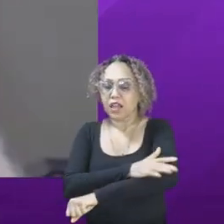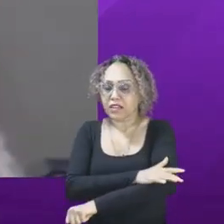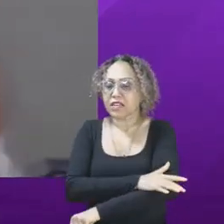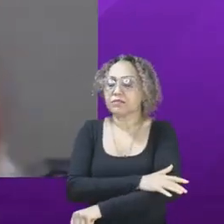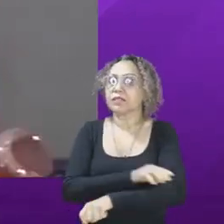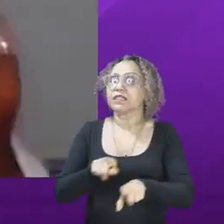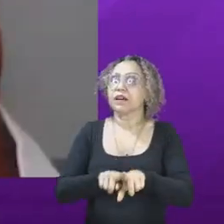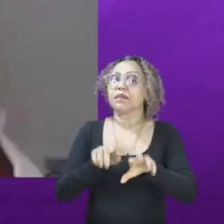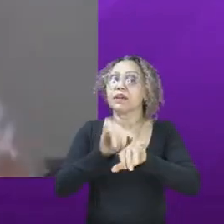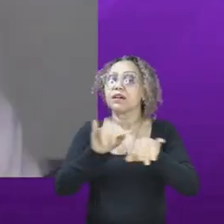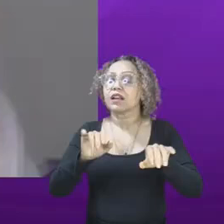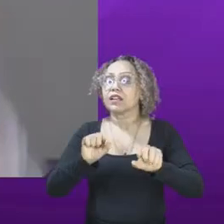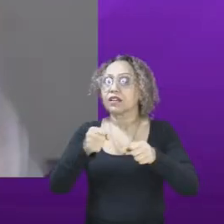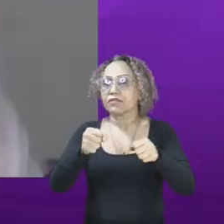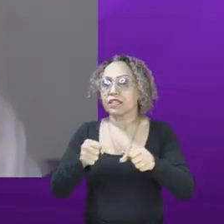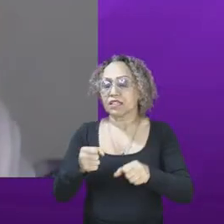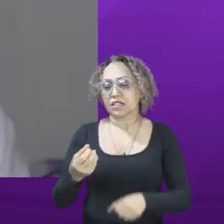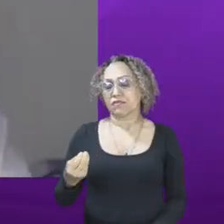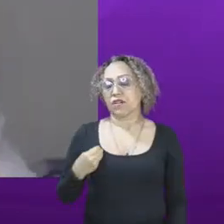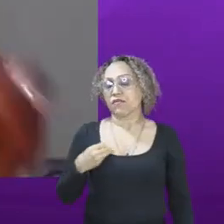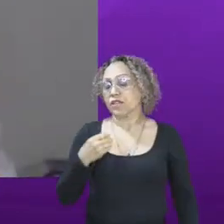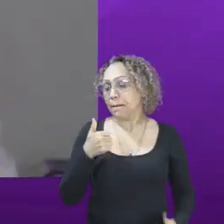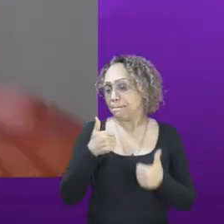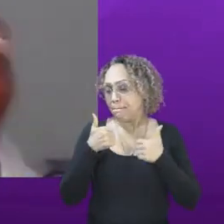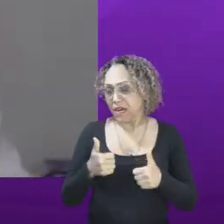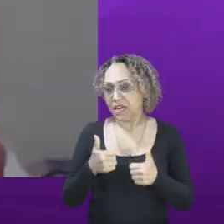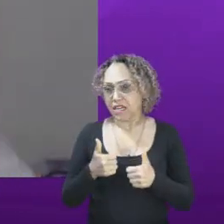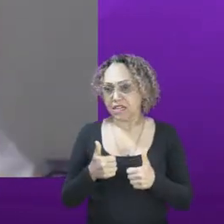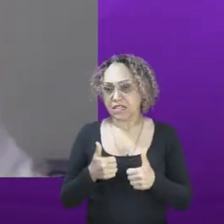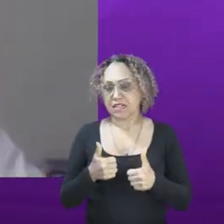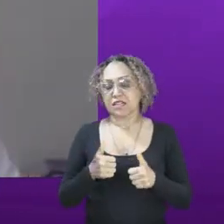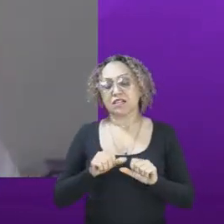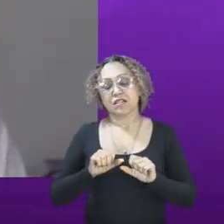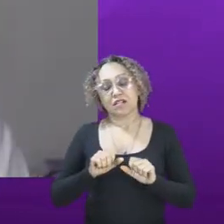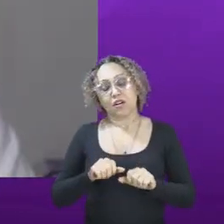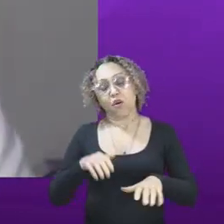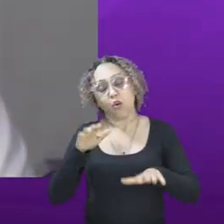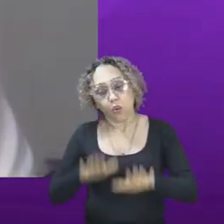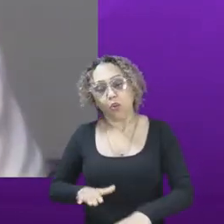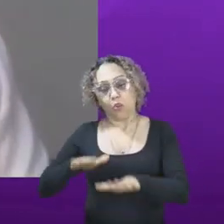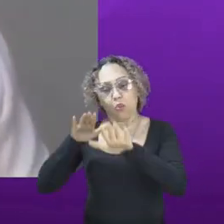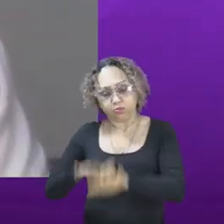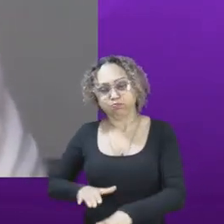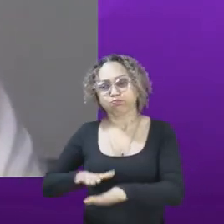para defender o bem viver, né? Marchar pelo bem viver, né?